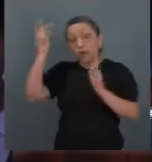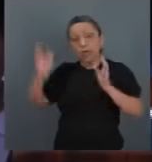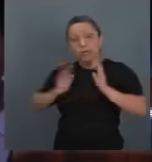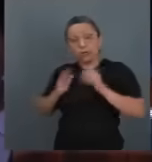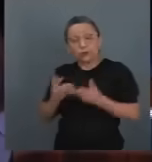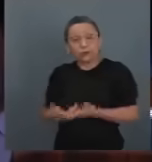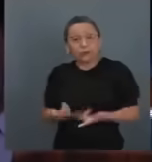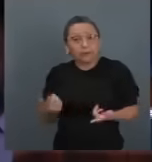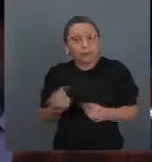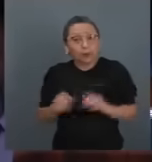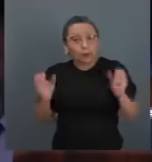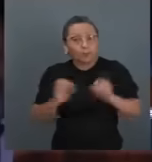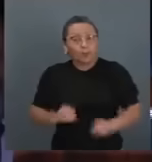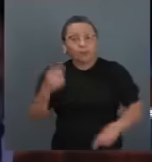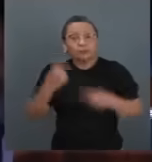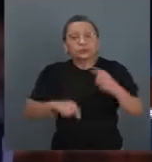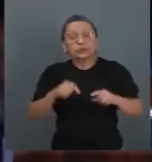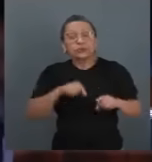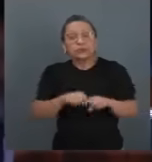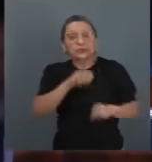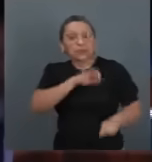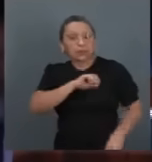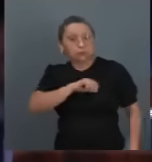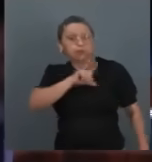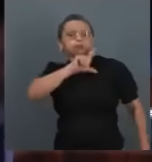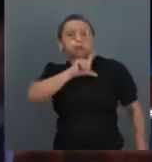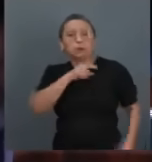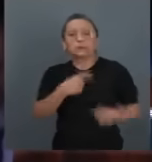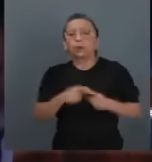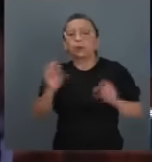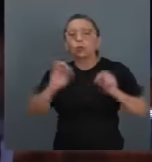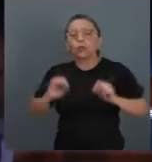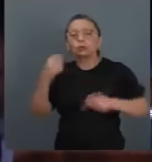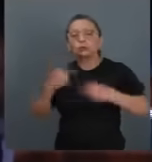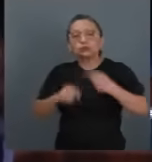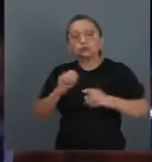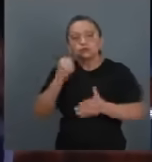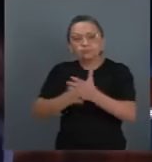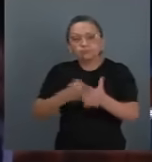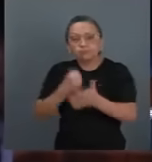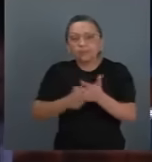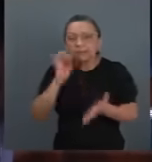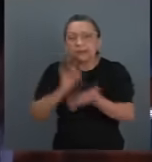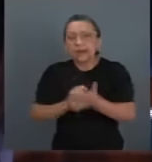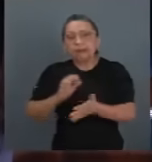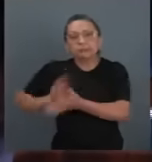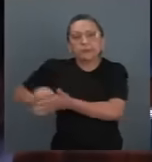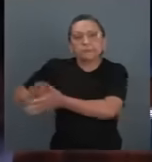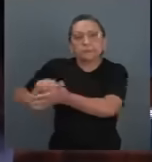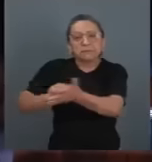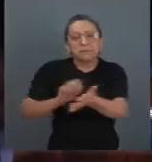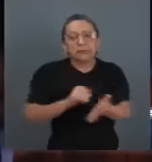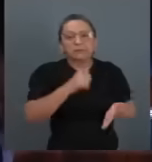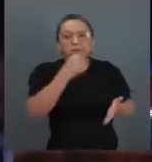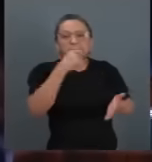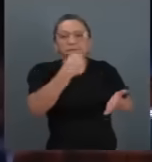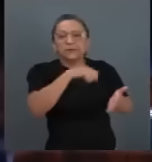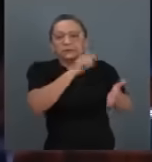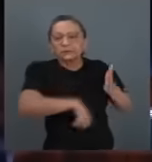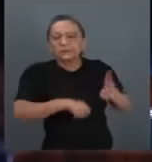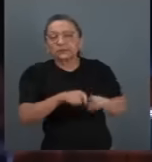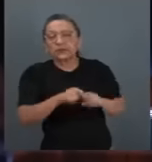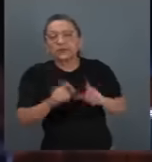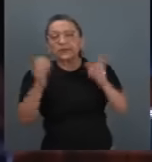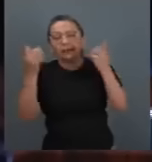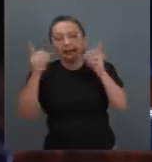que não discutimos a questão dos altos salários? Por que não discutimos o combate efetivo à sonegação fiscal e a revisão de isenções